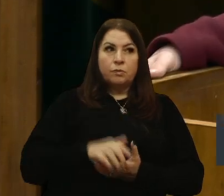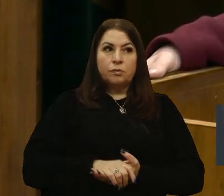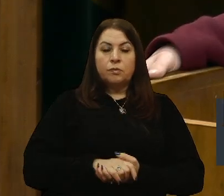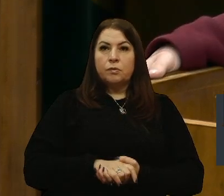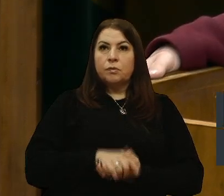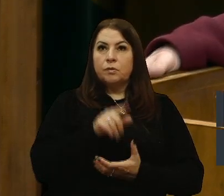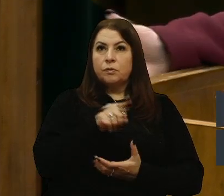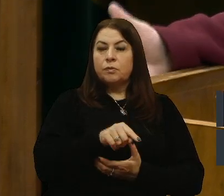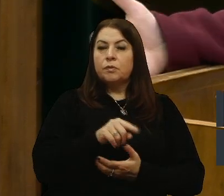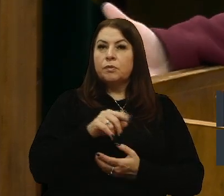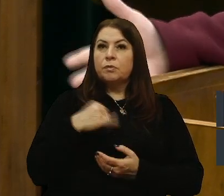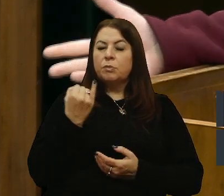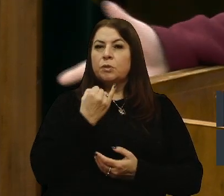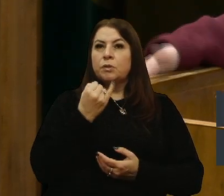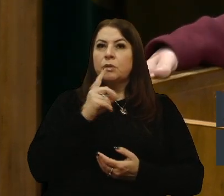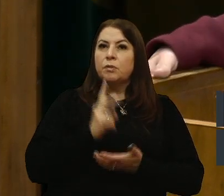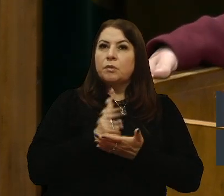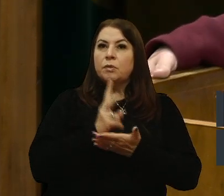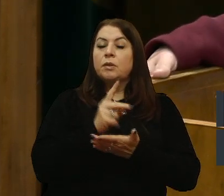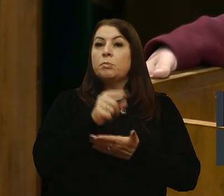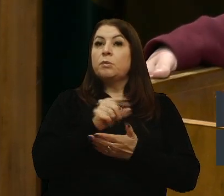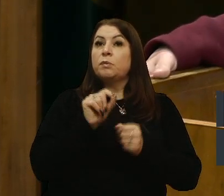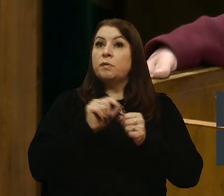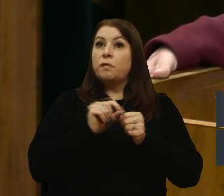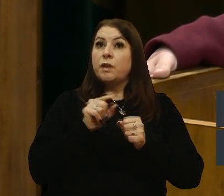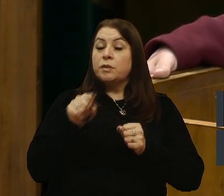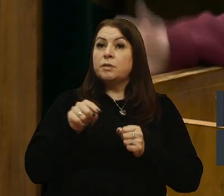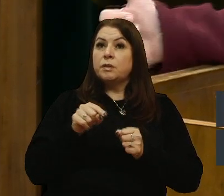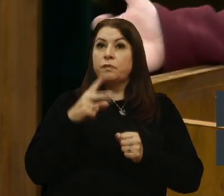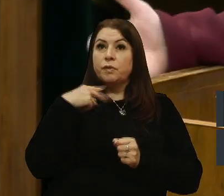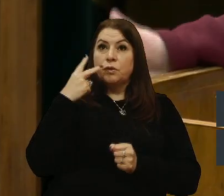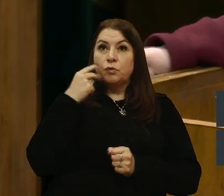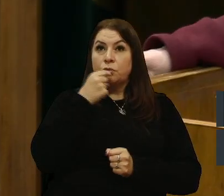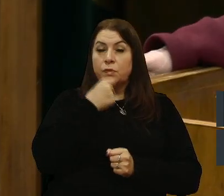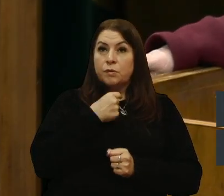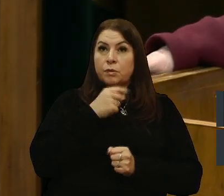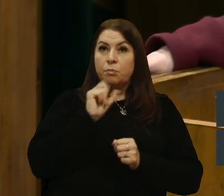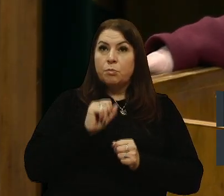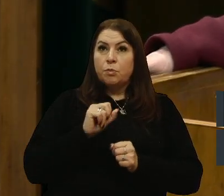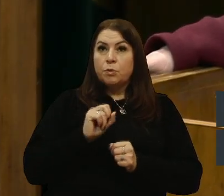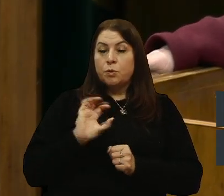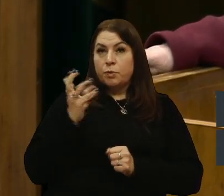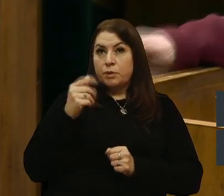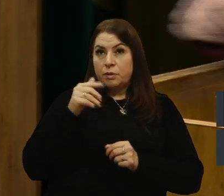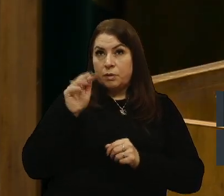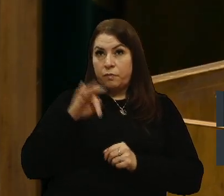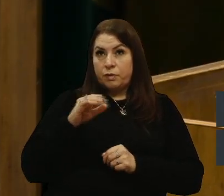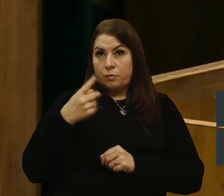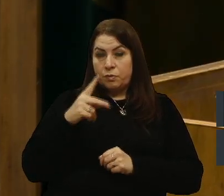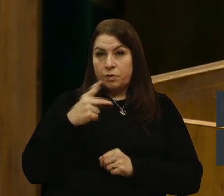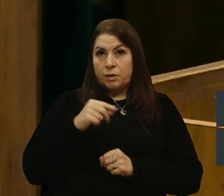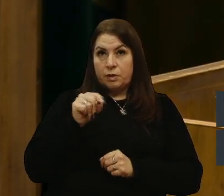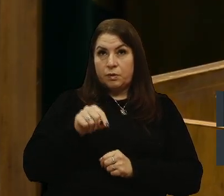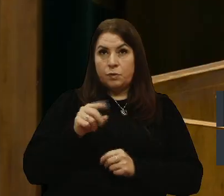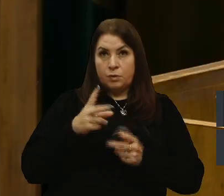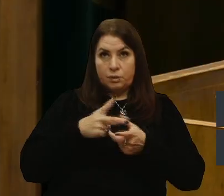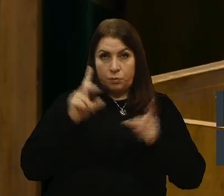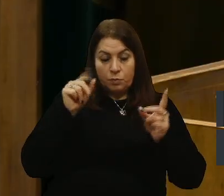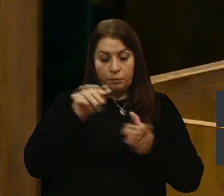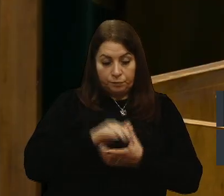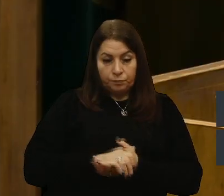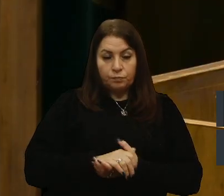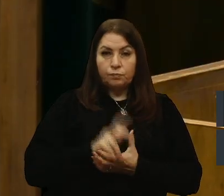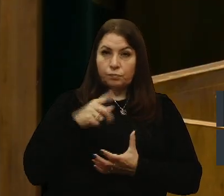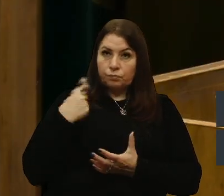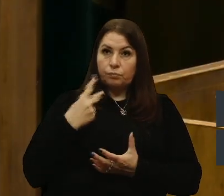sabermos, né, os vereadores e vereadoras que sempre fazem com que o vereador Cristiano Becker, a sessão possa acontecer até o final dela. Isso é a democracia, né? Que